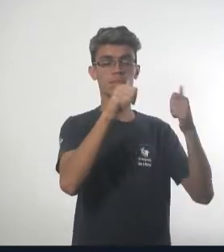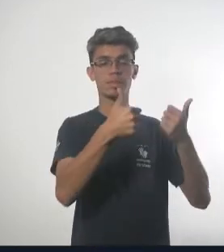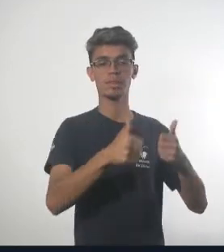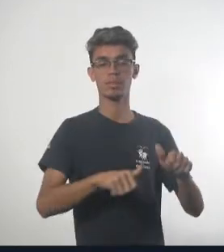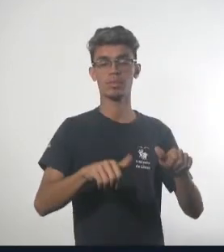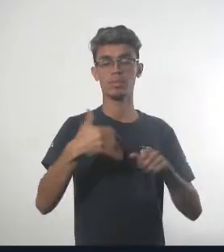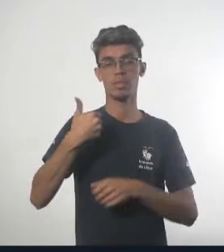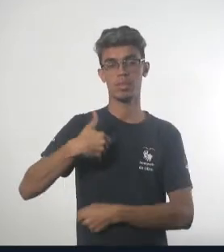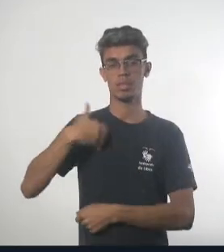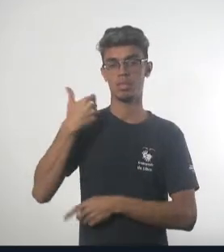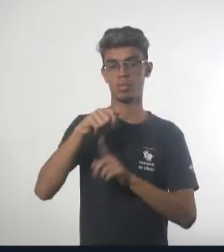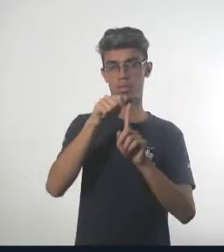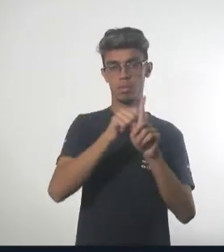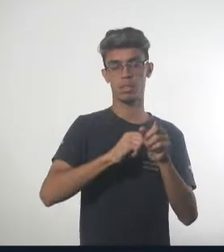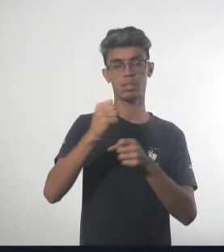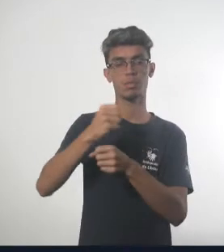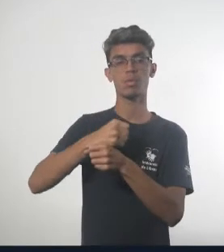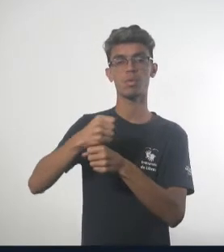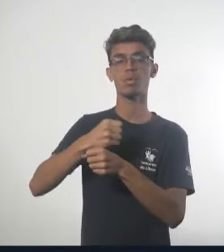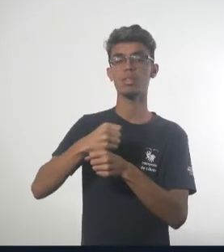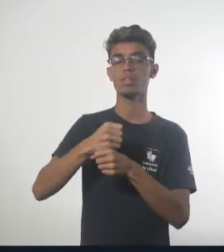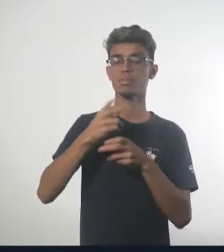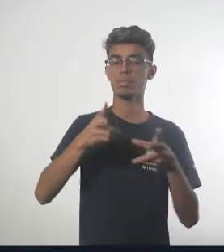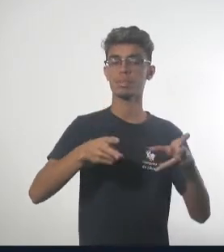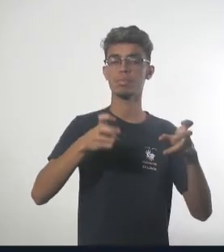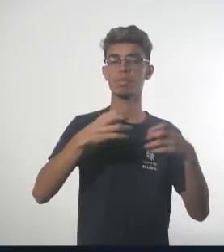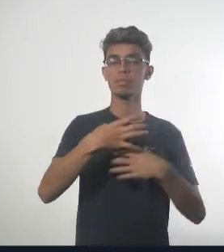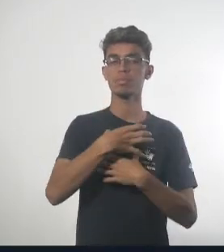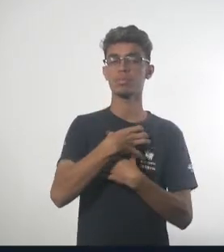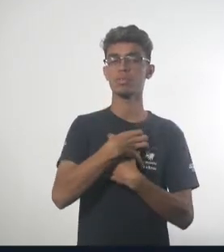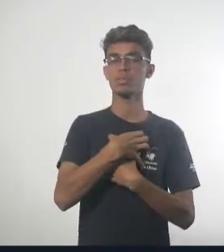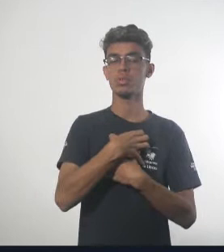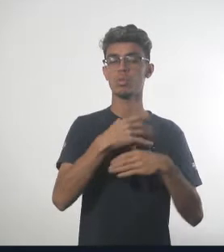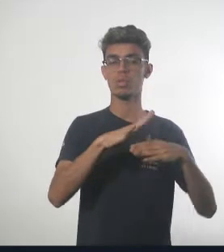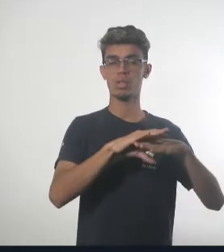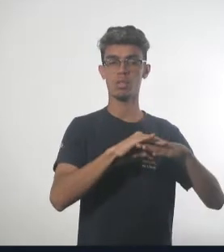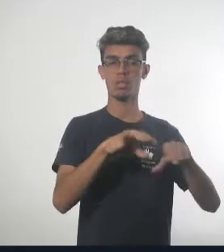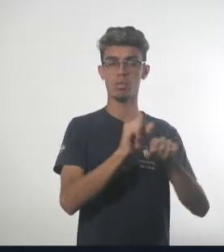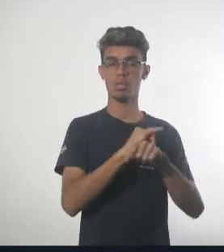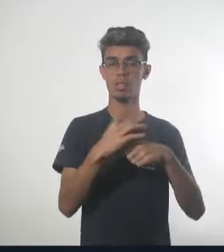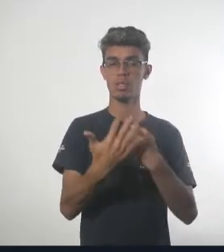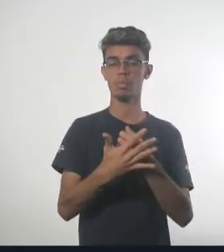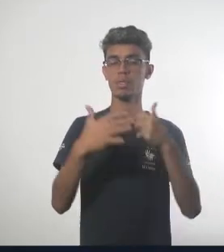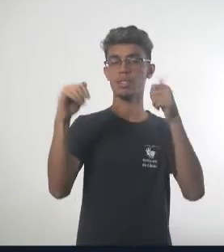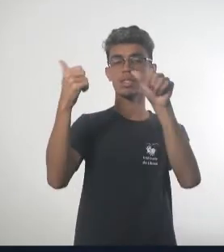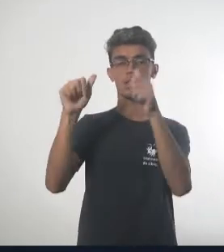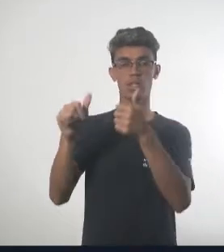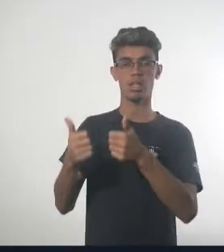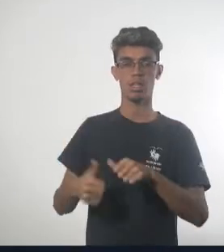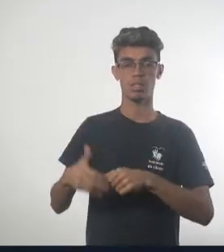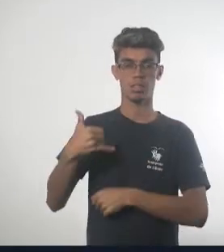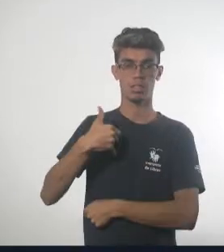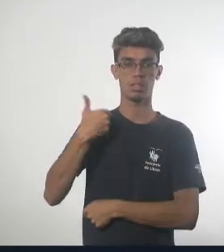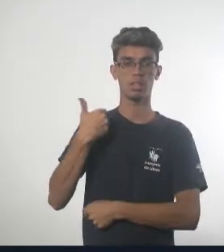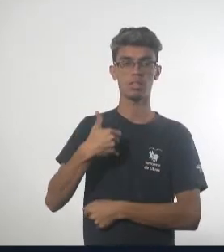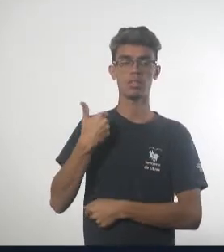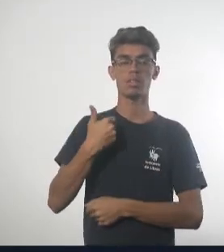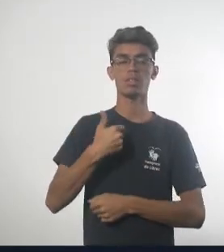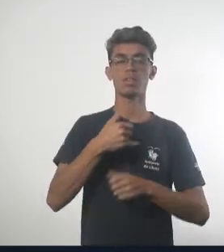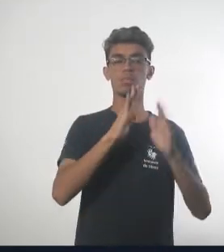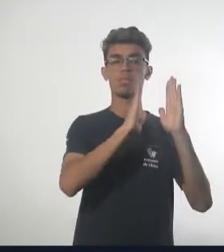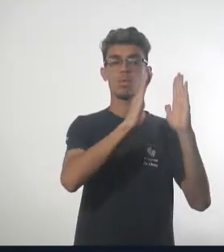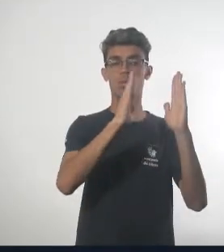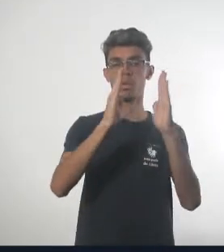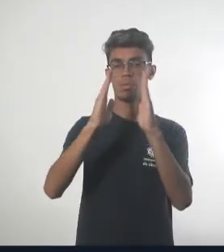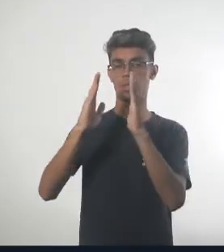faixa etária, por mês e por ano de início dos sintomas. E, por fim, em relação a essa análise das faixas etárias, nós fizemos uma distribuição